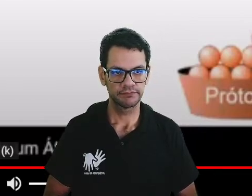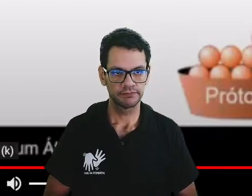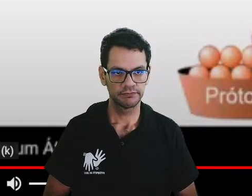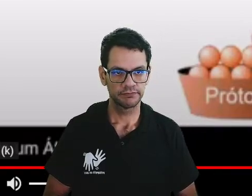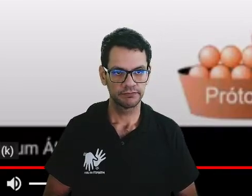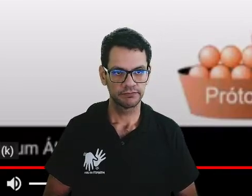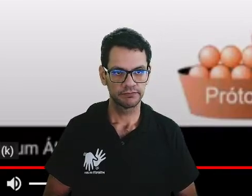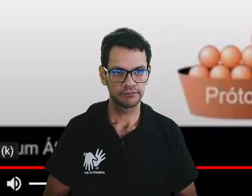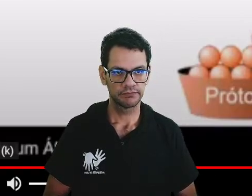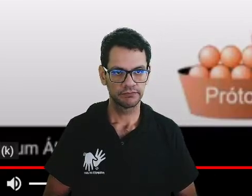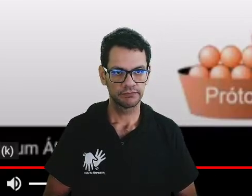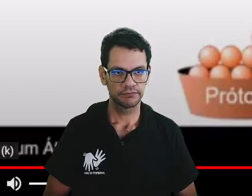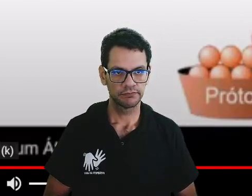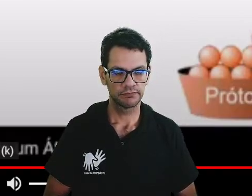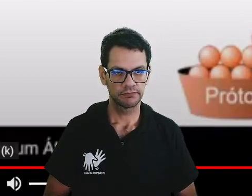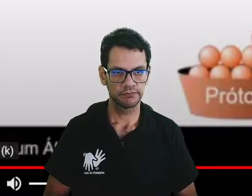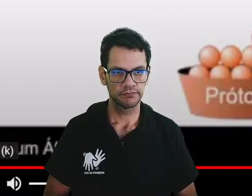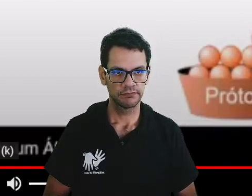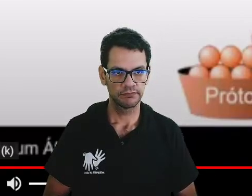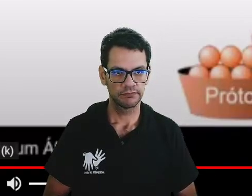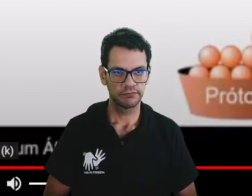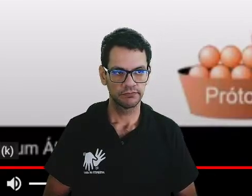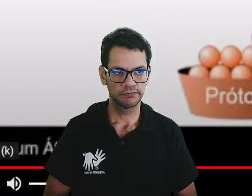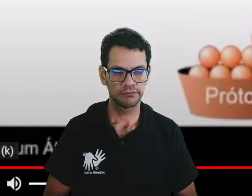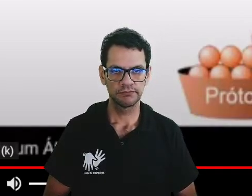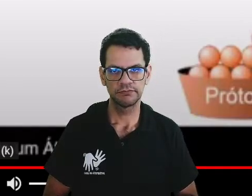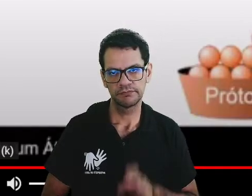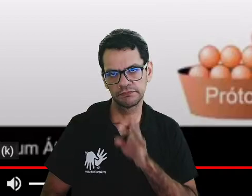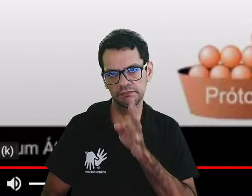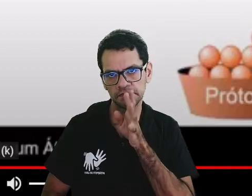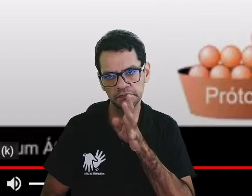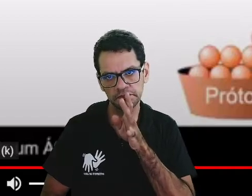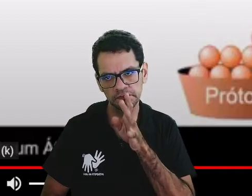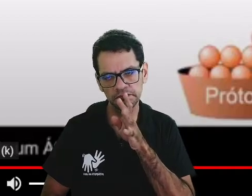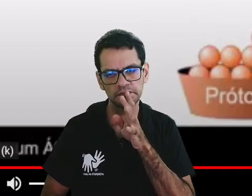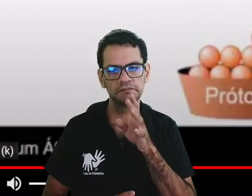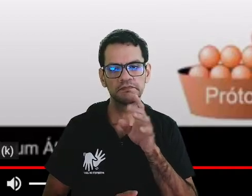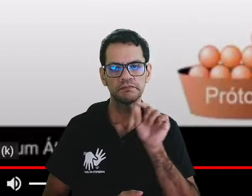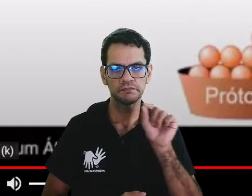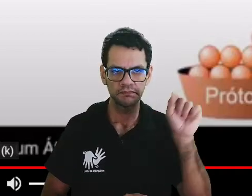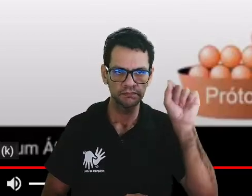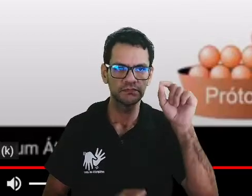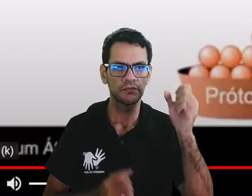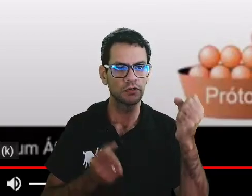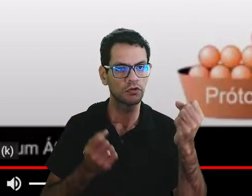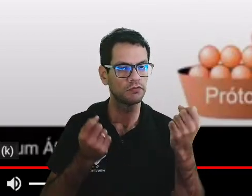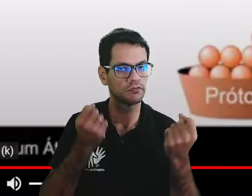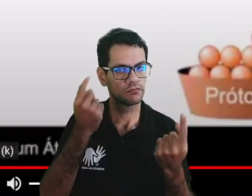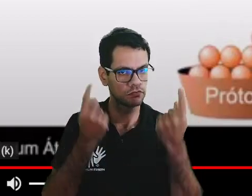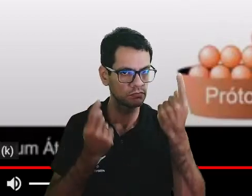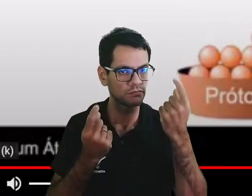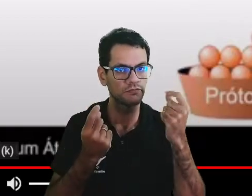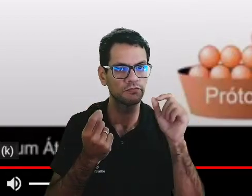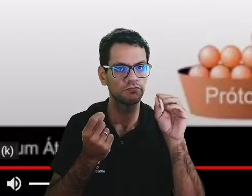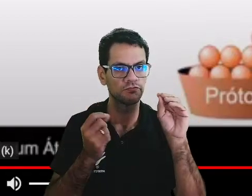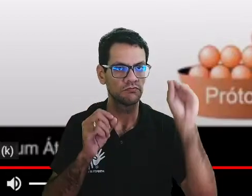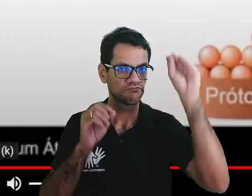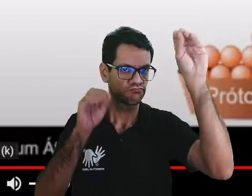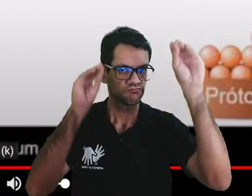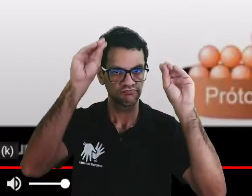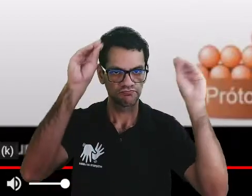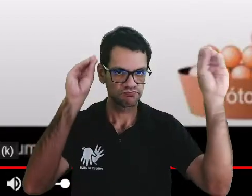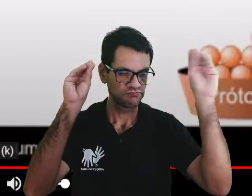Bom, gente, então, já que a gente já conhece as partículas básicas, vamos montar um átomo, né? E aí, eu vou